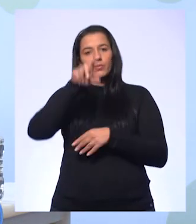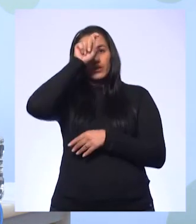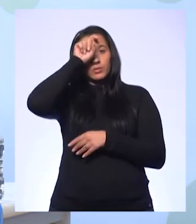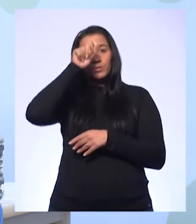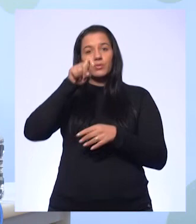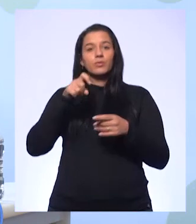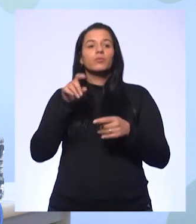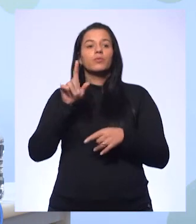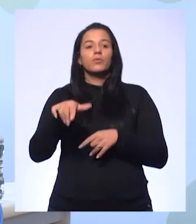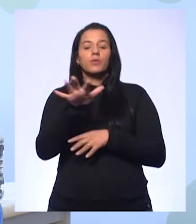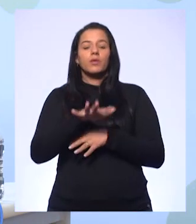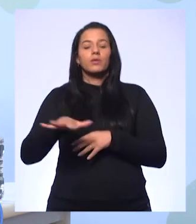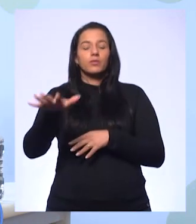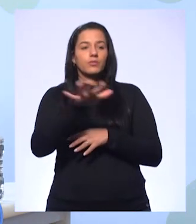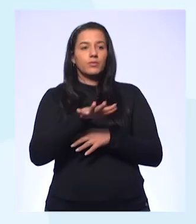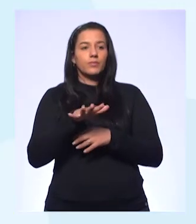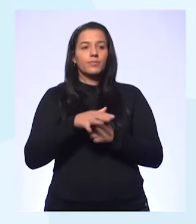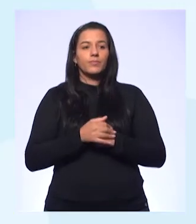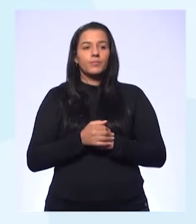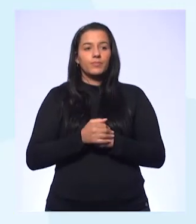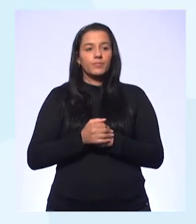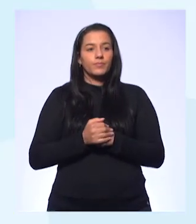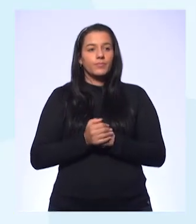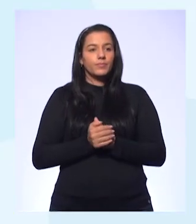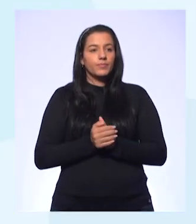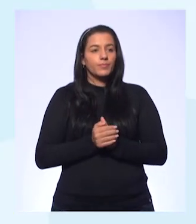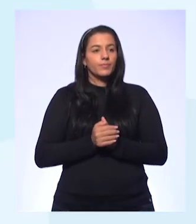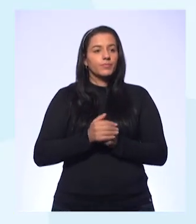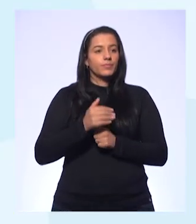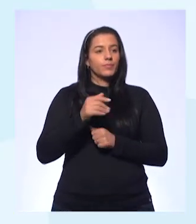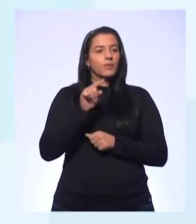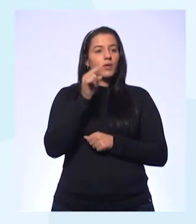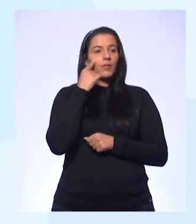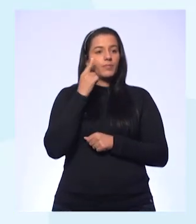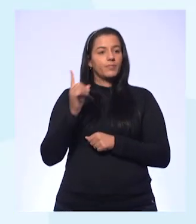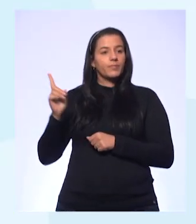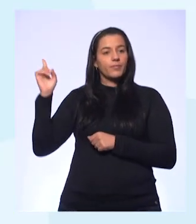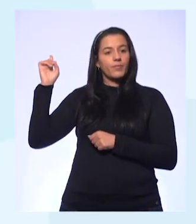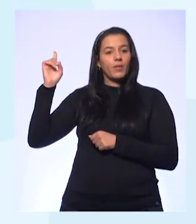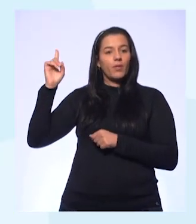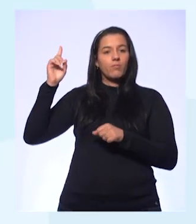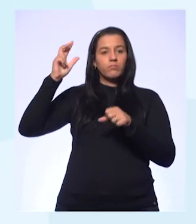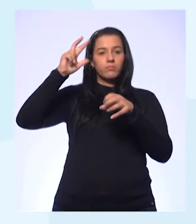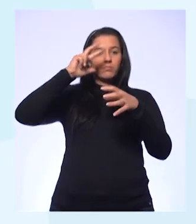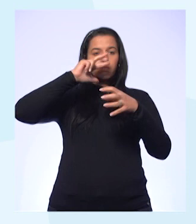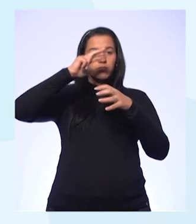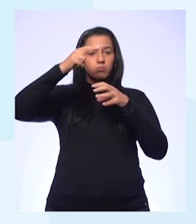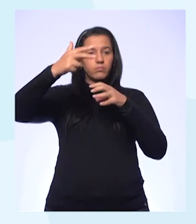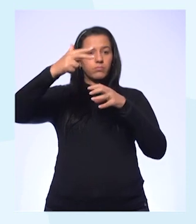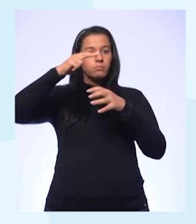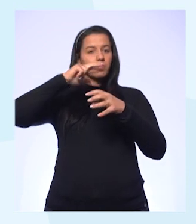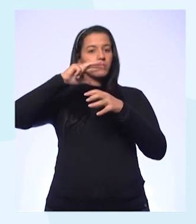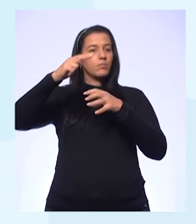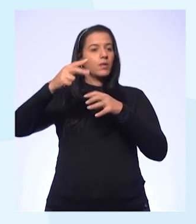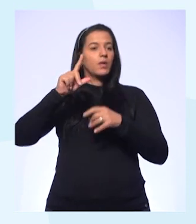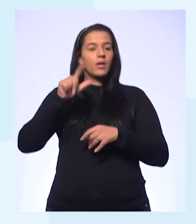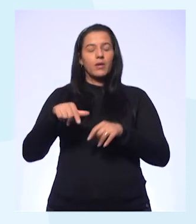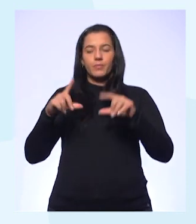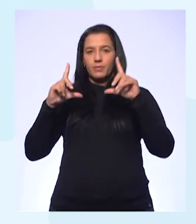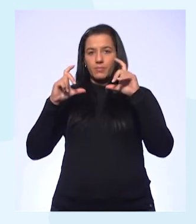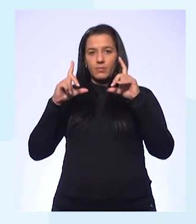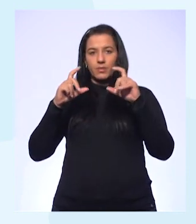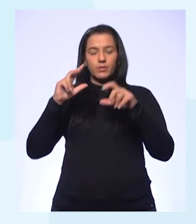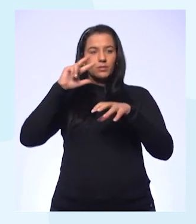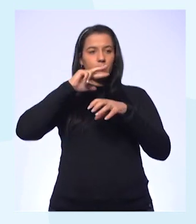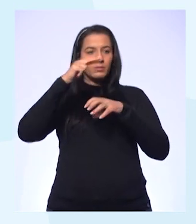região do Oriente Médio. Vamos ver uma imagem via satélite que retrata melhor a extensão do canal. Interessante que esse canal não